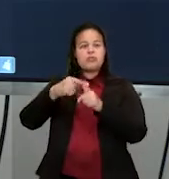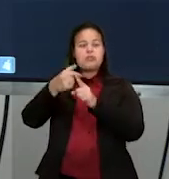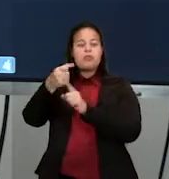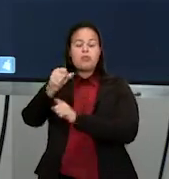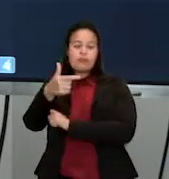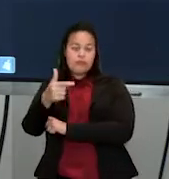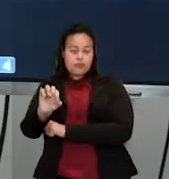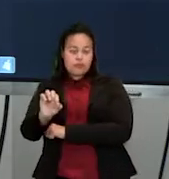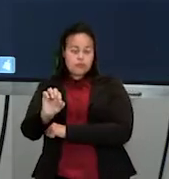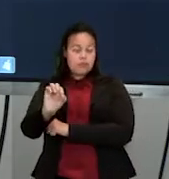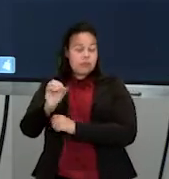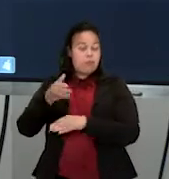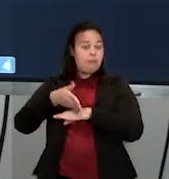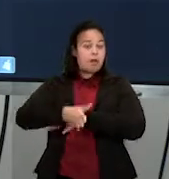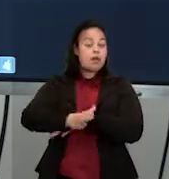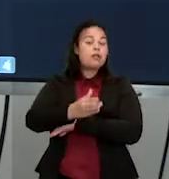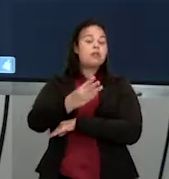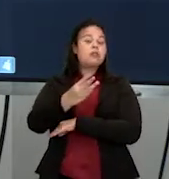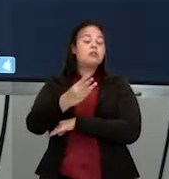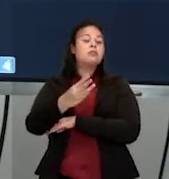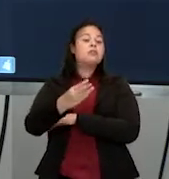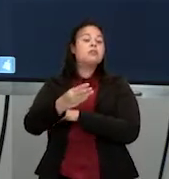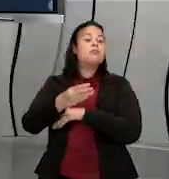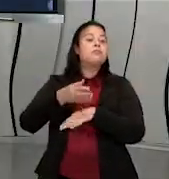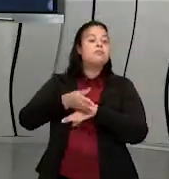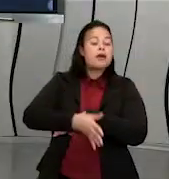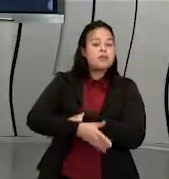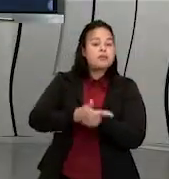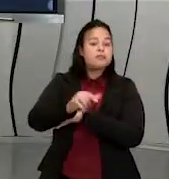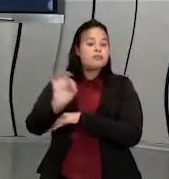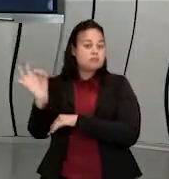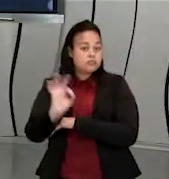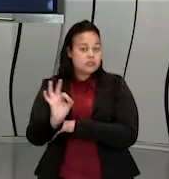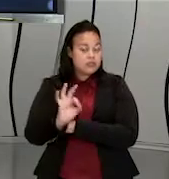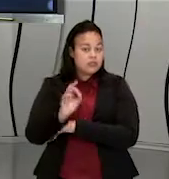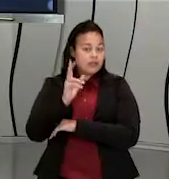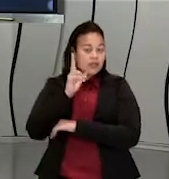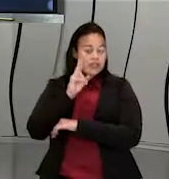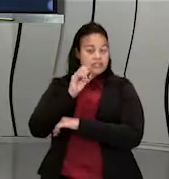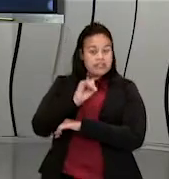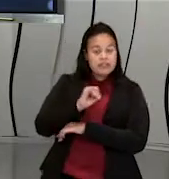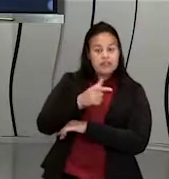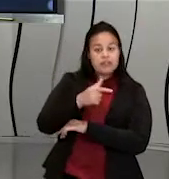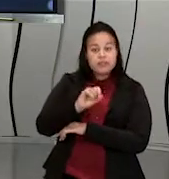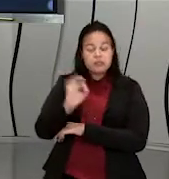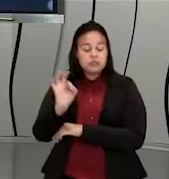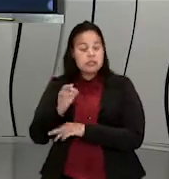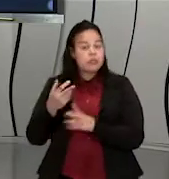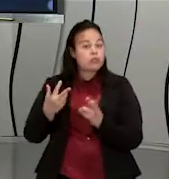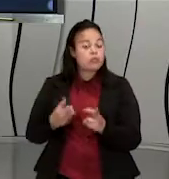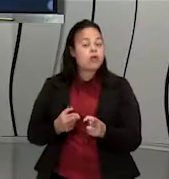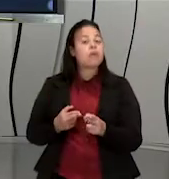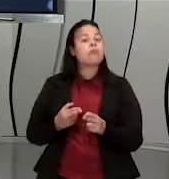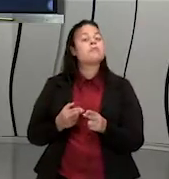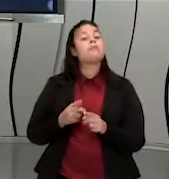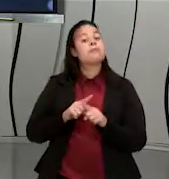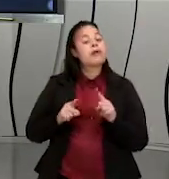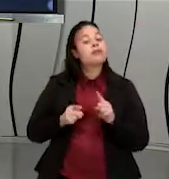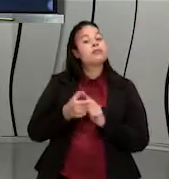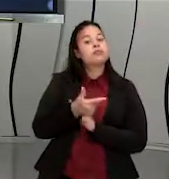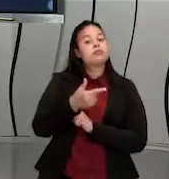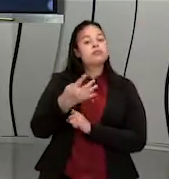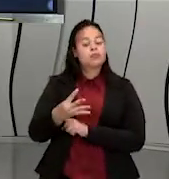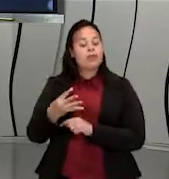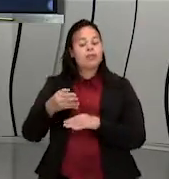22%. Na verdade, se eu tivesse colocado 22%, o valor seria o mesmo. E aqui eu coloquei 24% para o valor